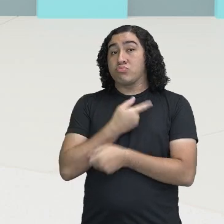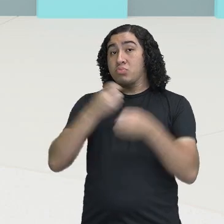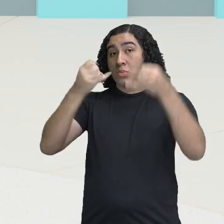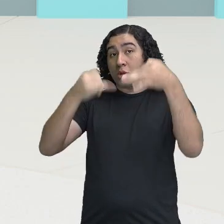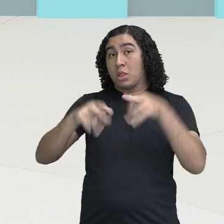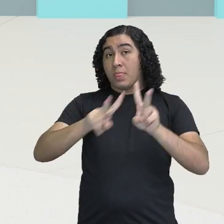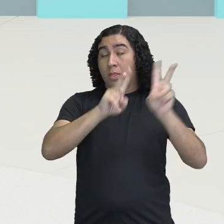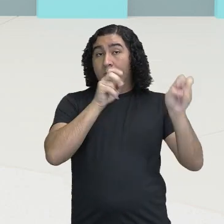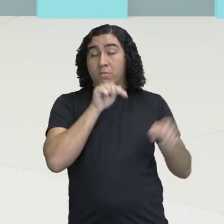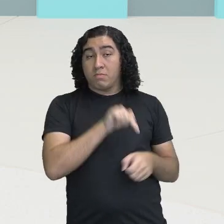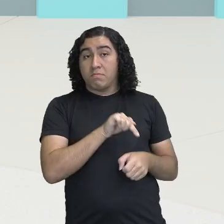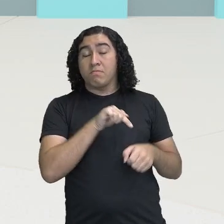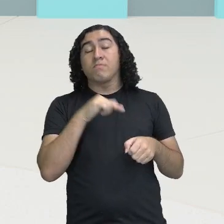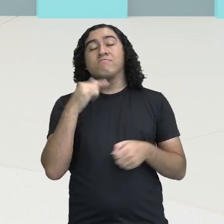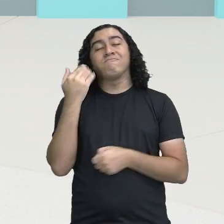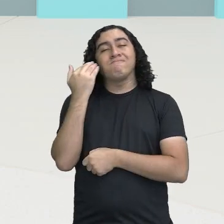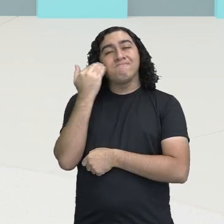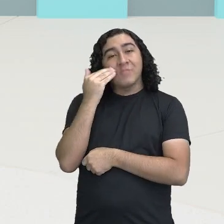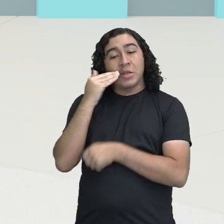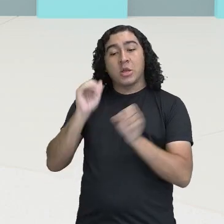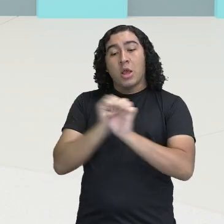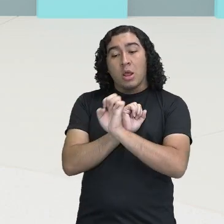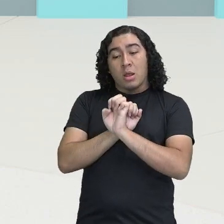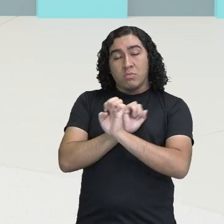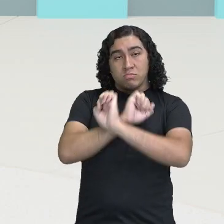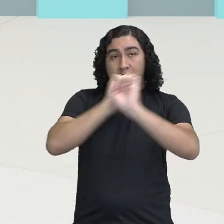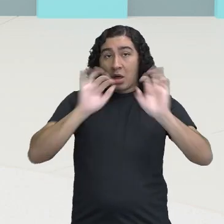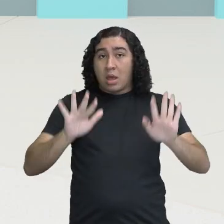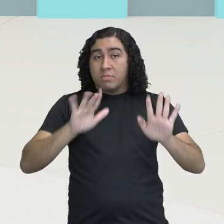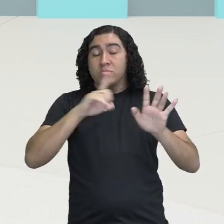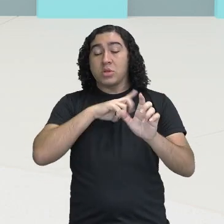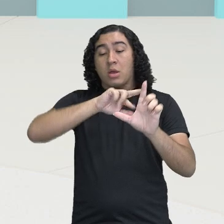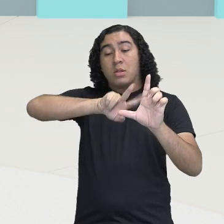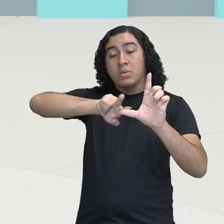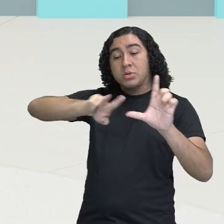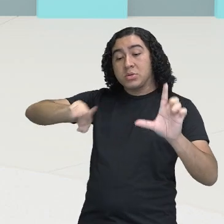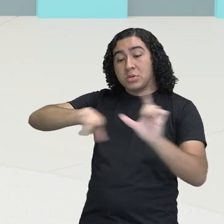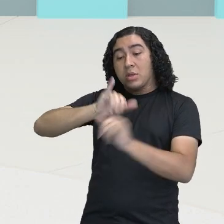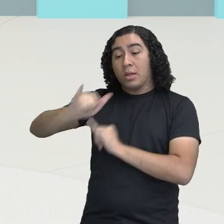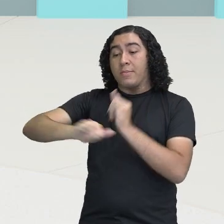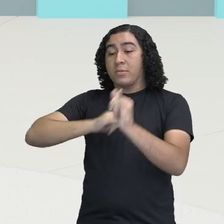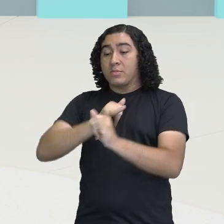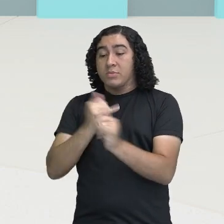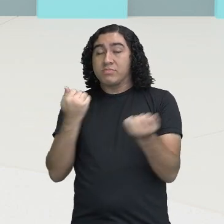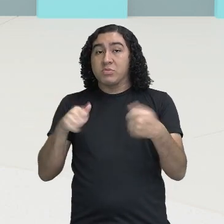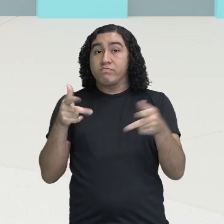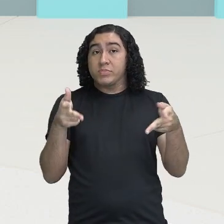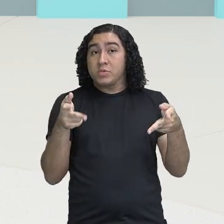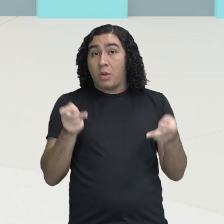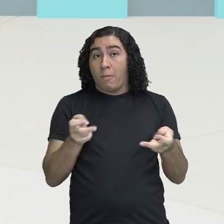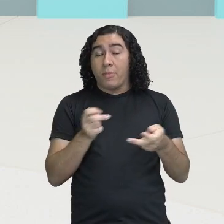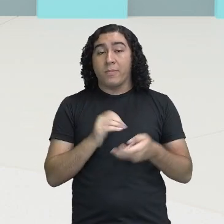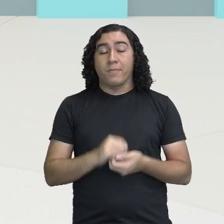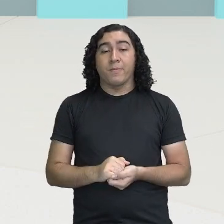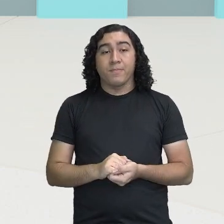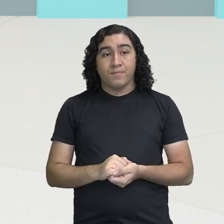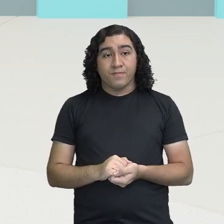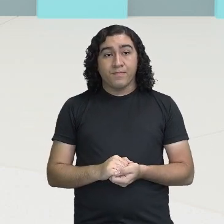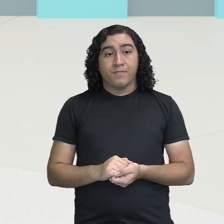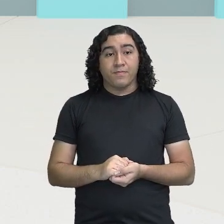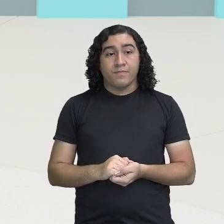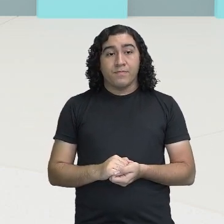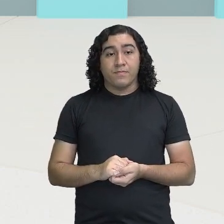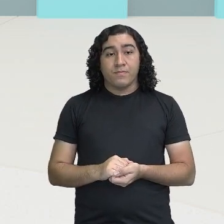vamos perceber que trabalhar mídias e ferramentas digitais, percebam, a gente vai